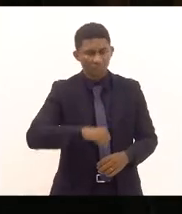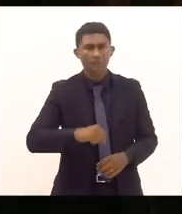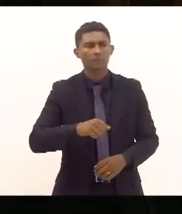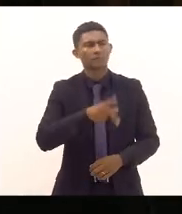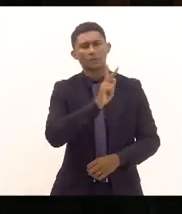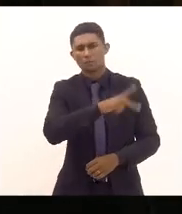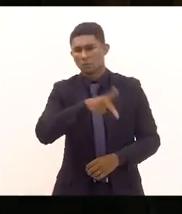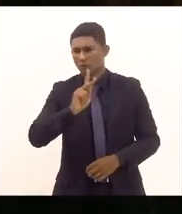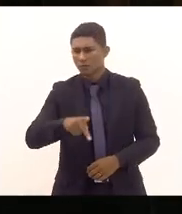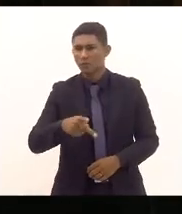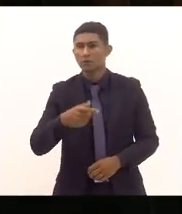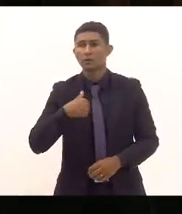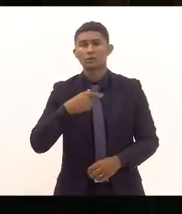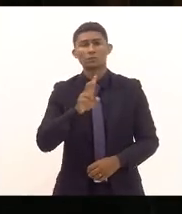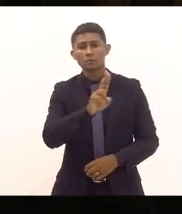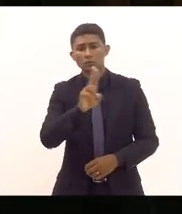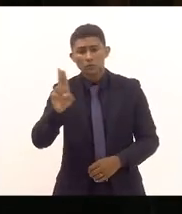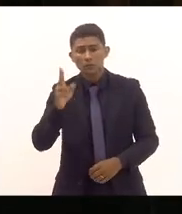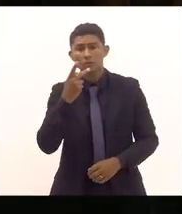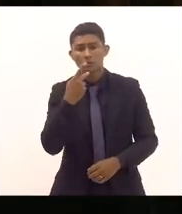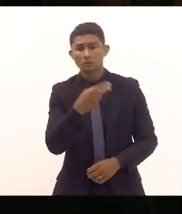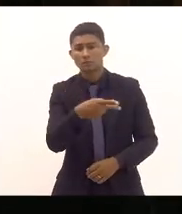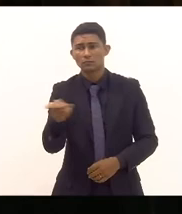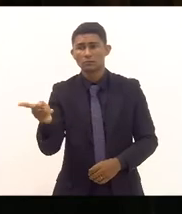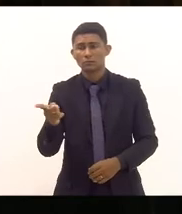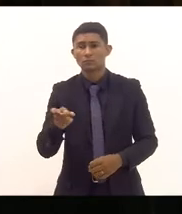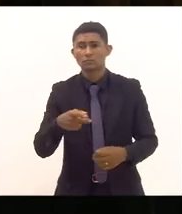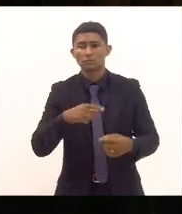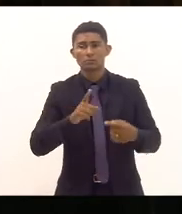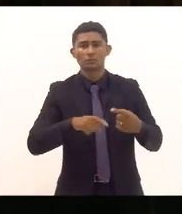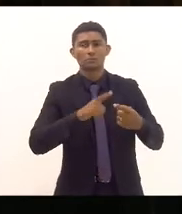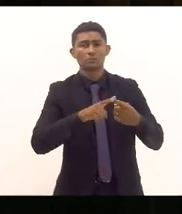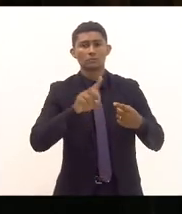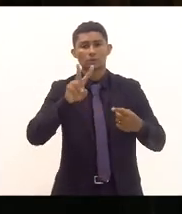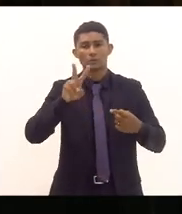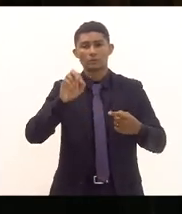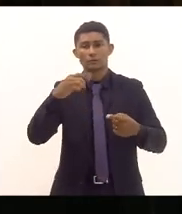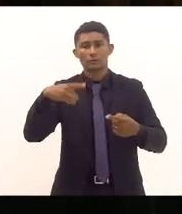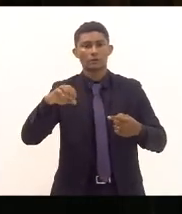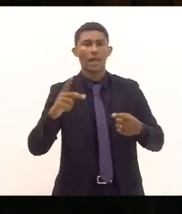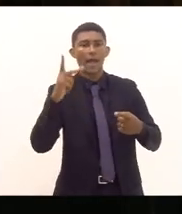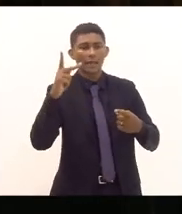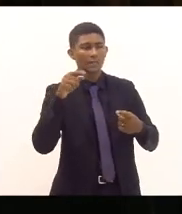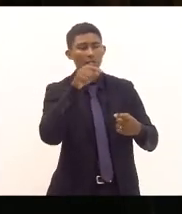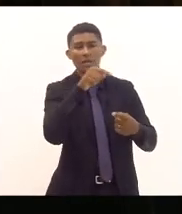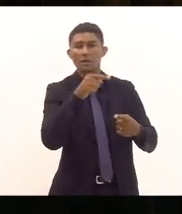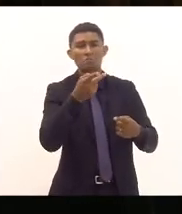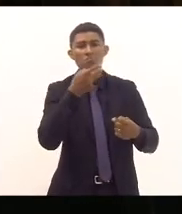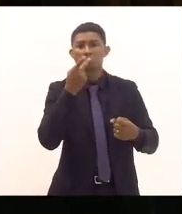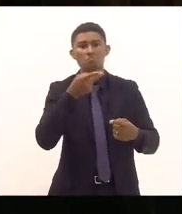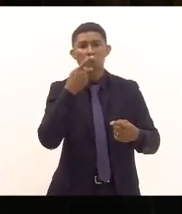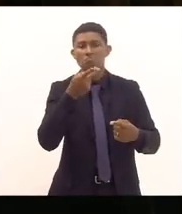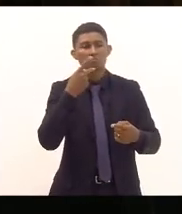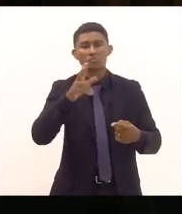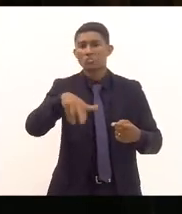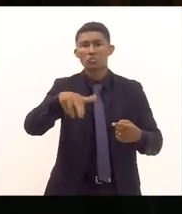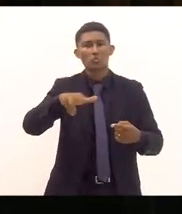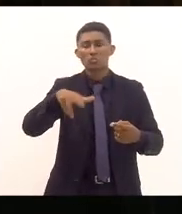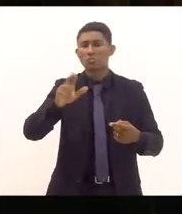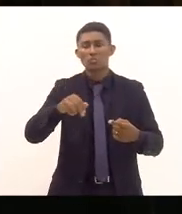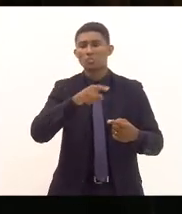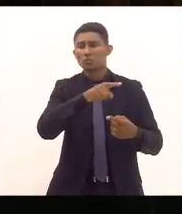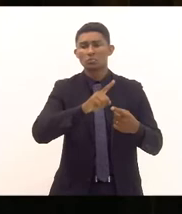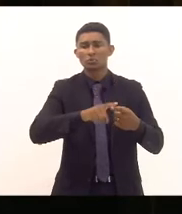professores é que eu cito nomes nunca ouvi o deputado waldeck fazer qualquer tipo de questionamento quanto a